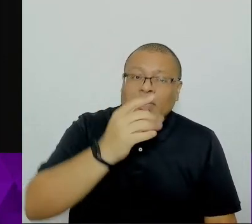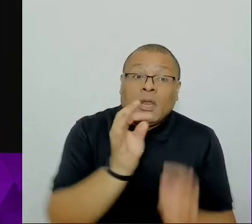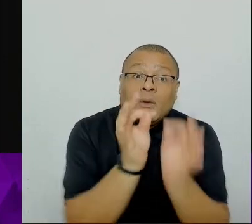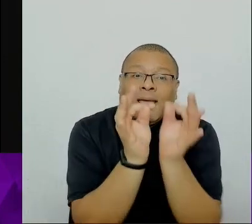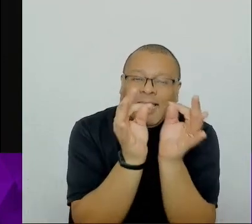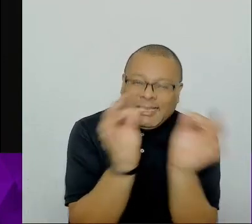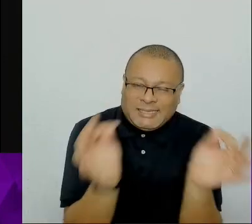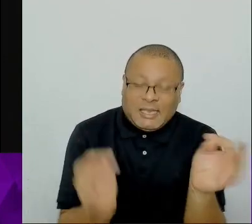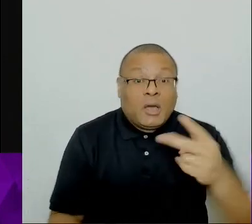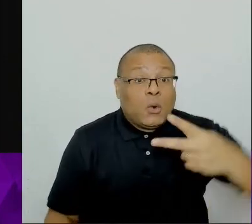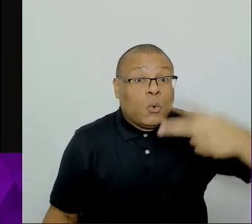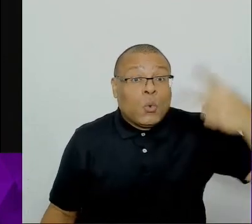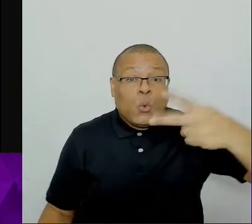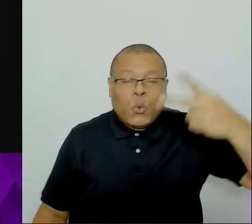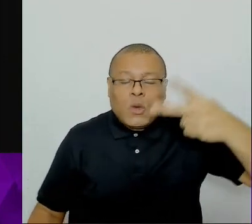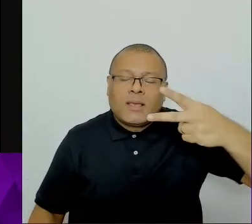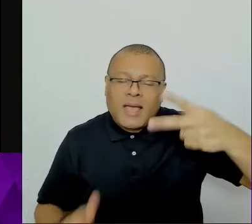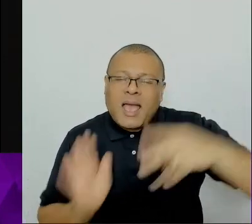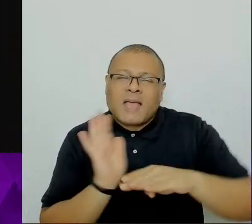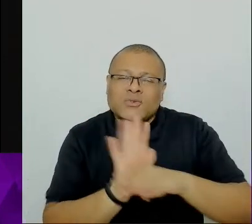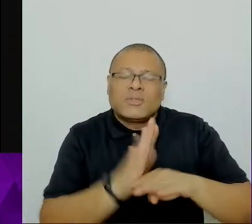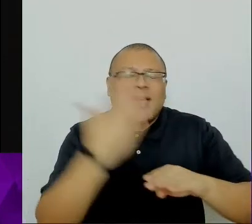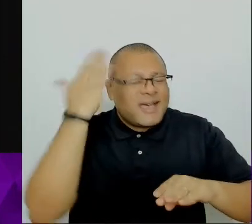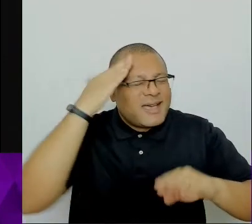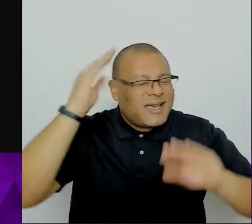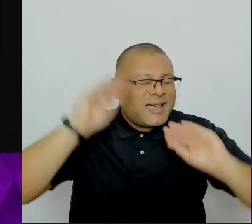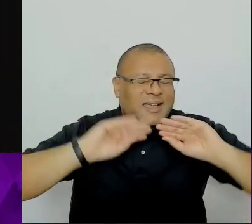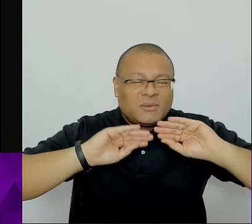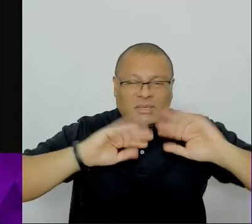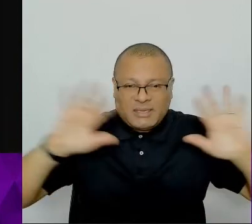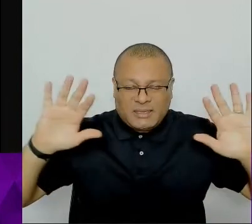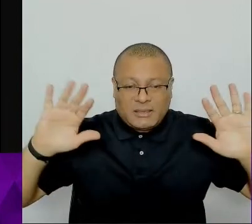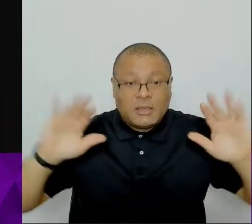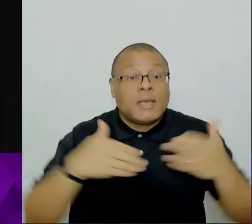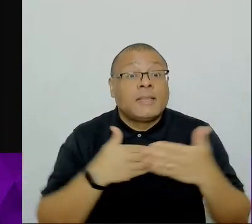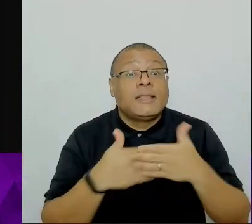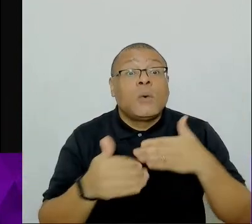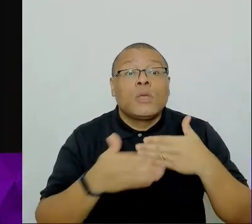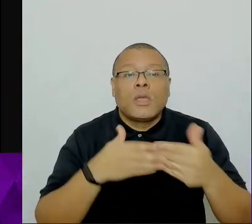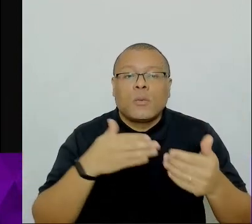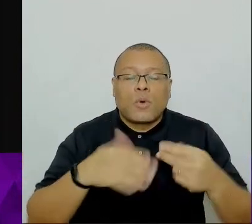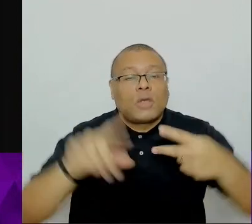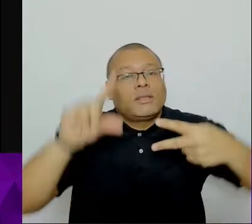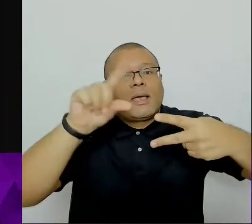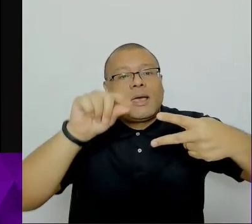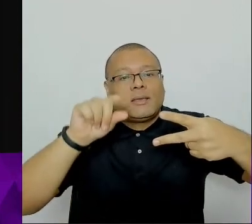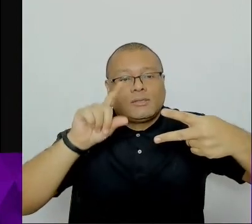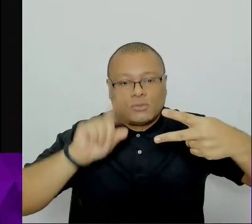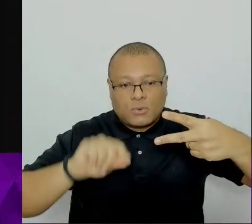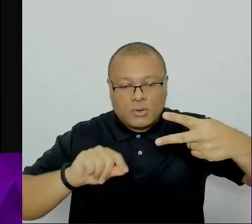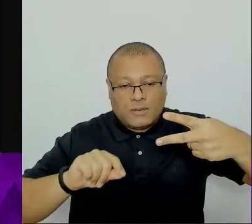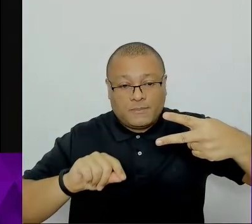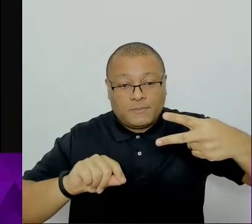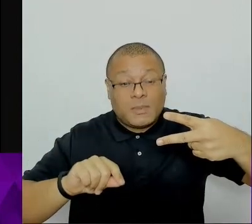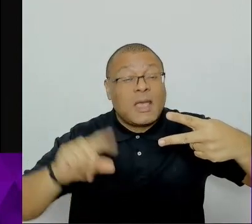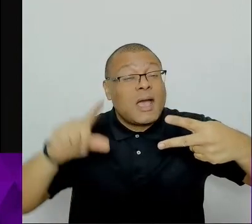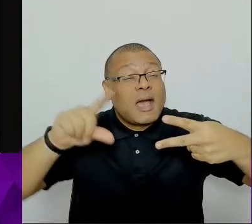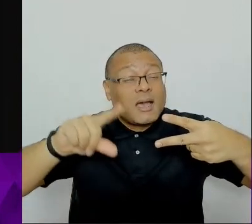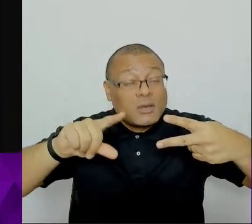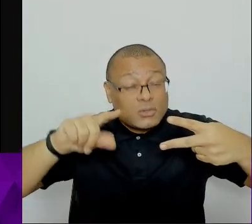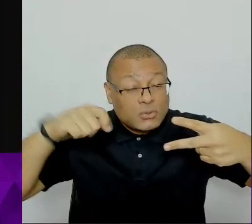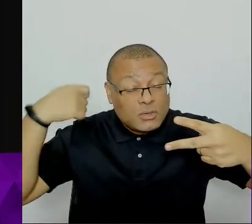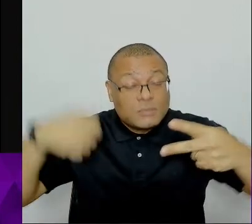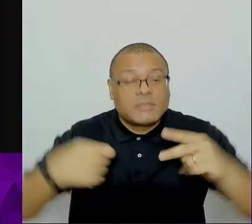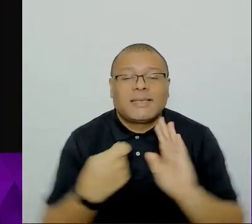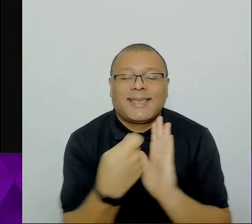mas o segundo ele é mais semântico para o cliente. Só que, em qualquer um desses casos que você for fazer, a alternativa ela deve estar